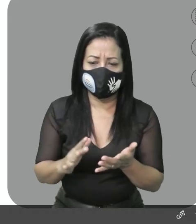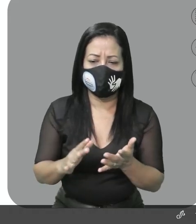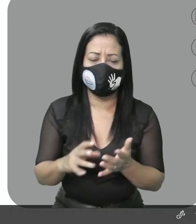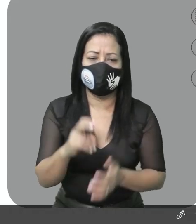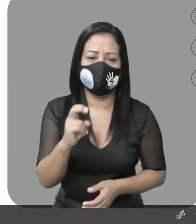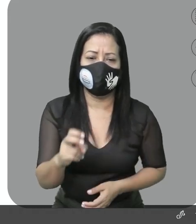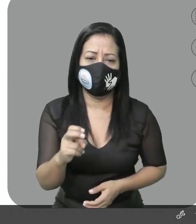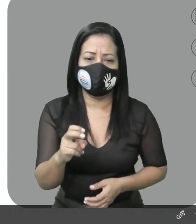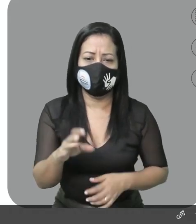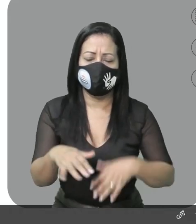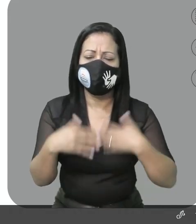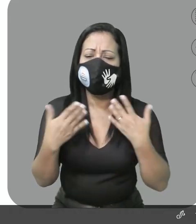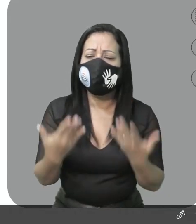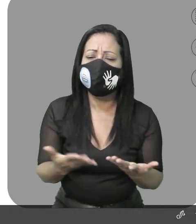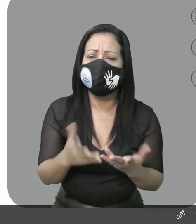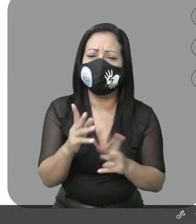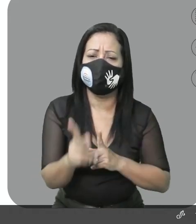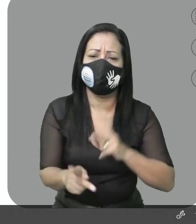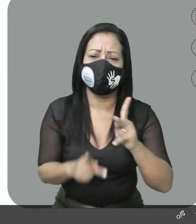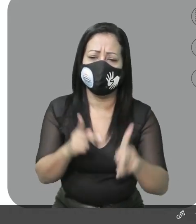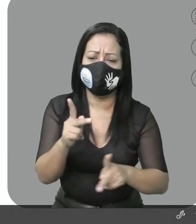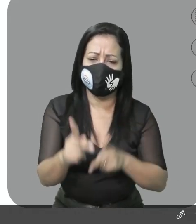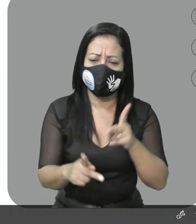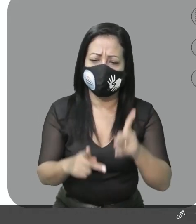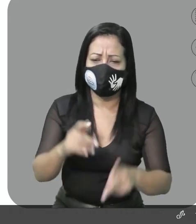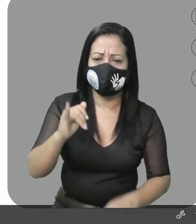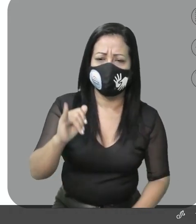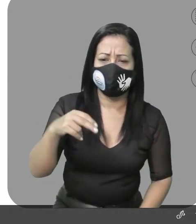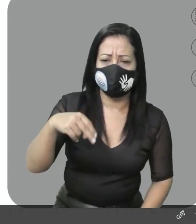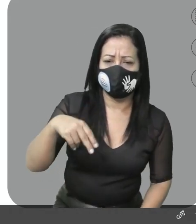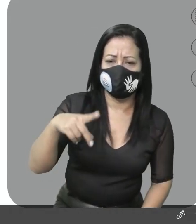Quais foram os povos indo-europeus?